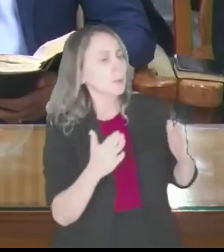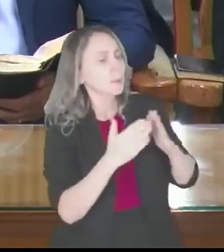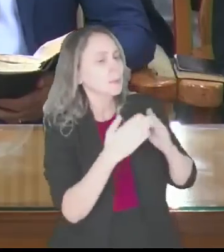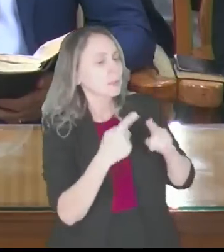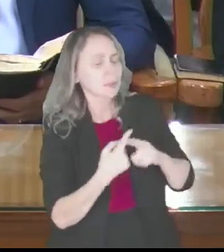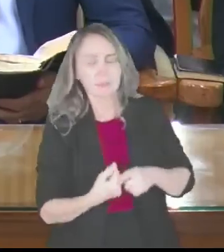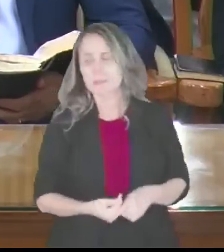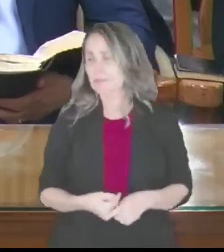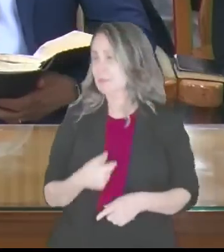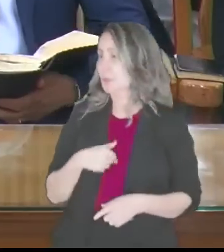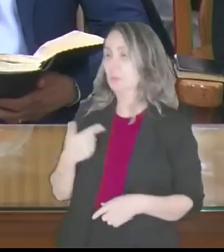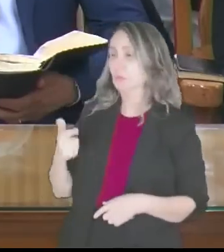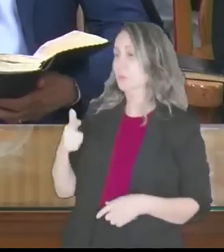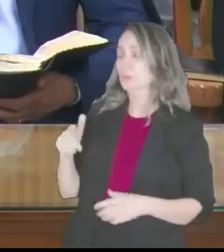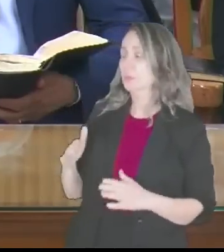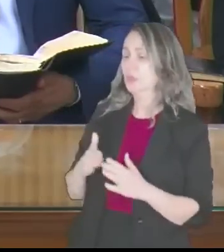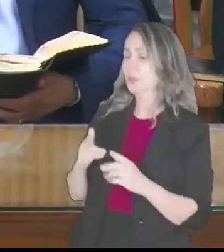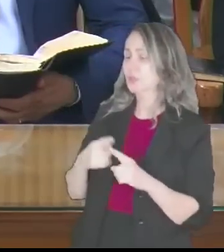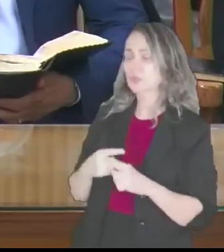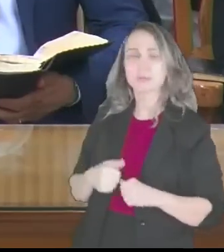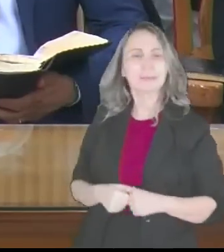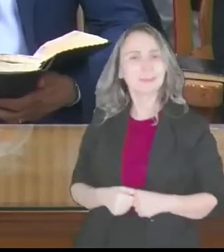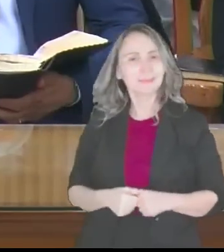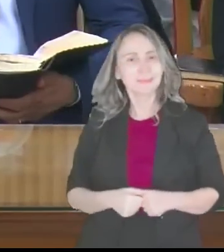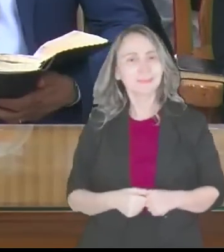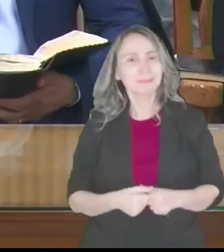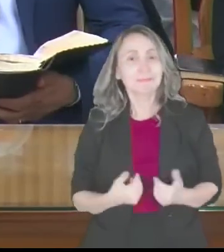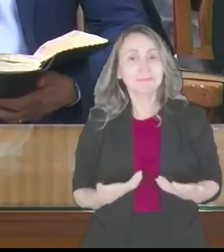desigrejado. Então eu chamaria de